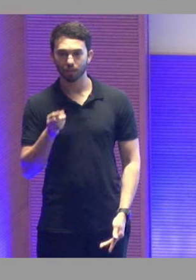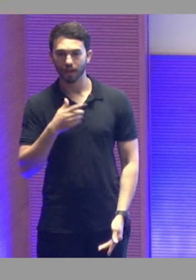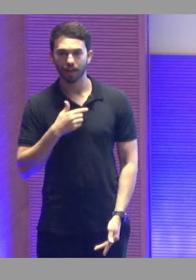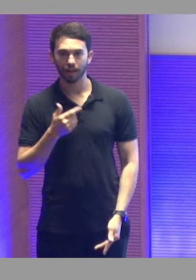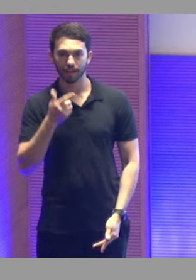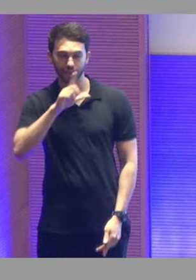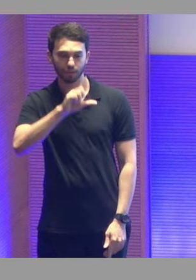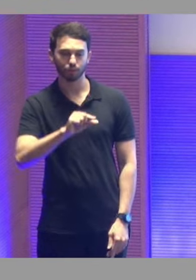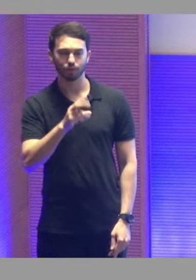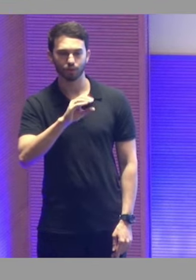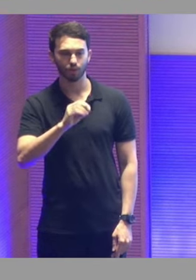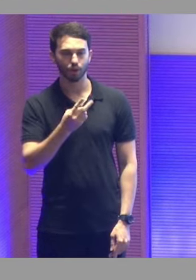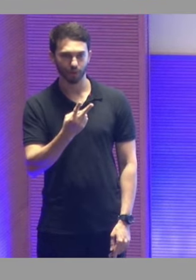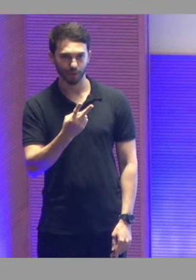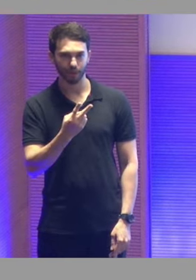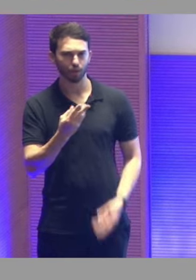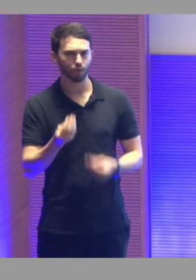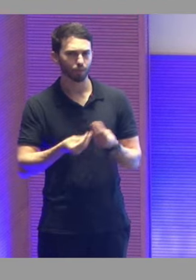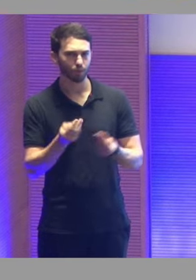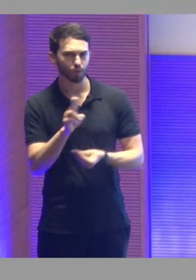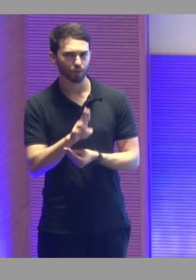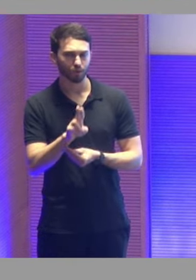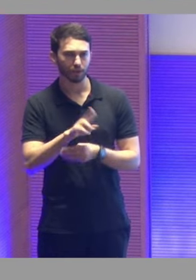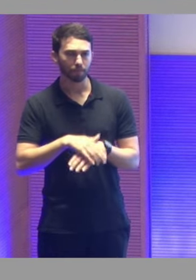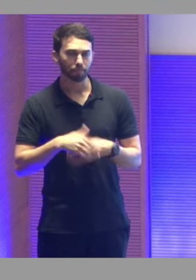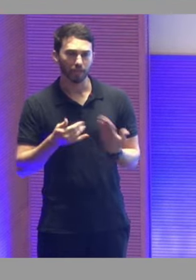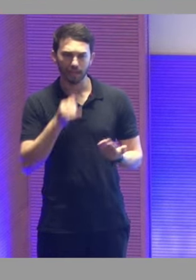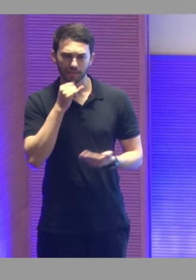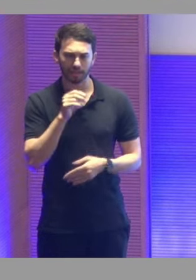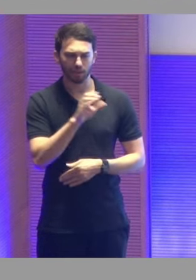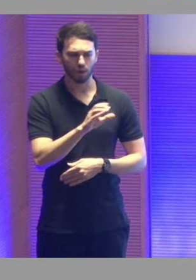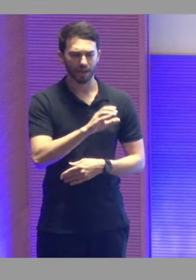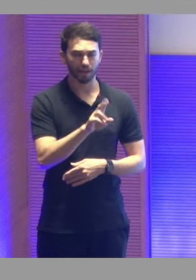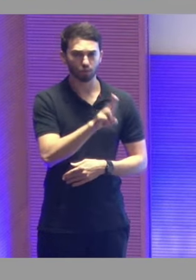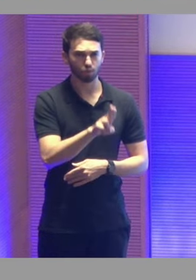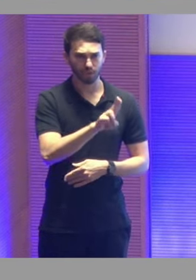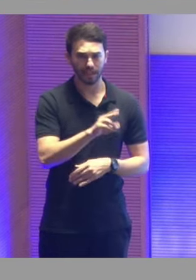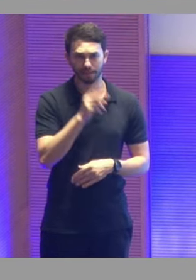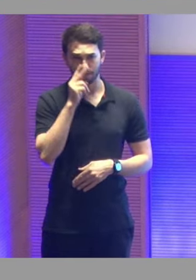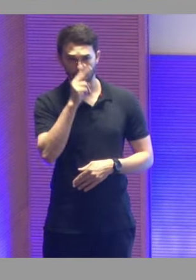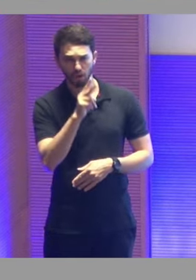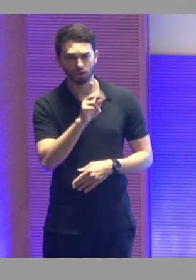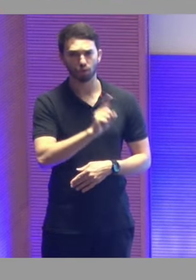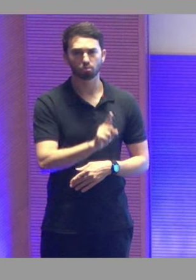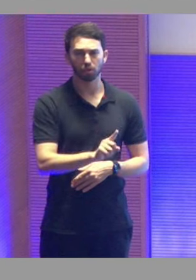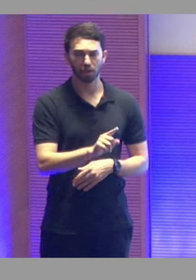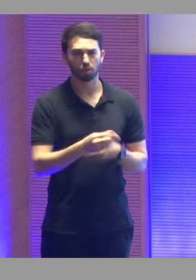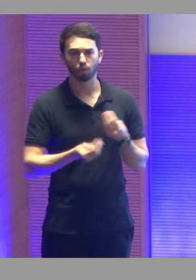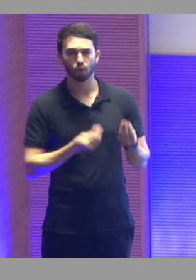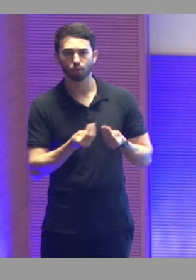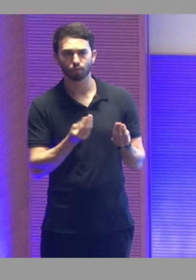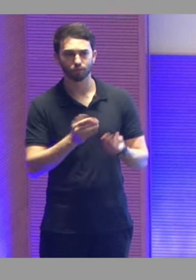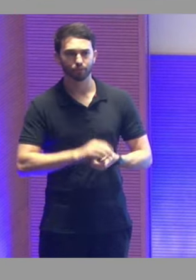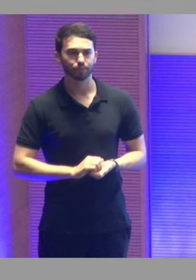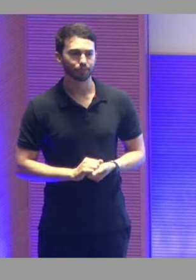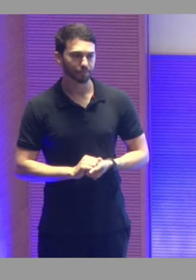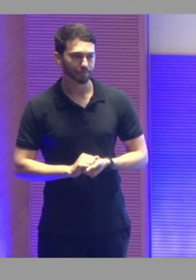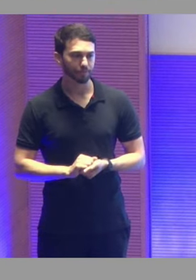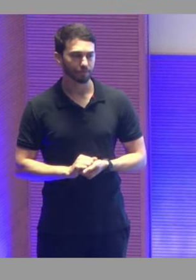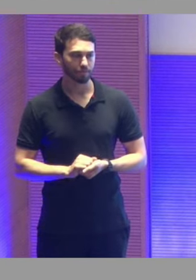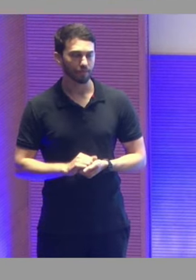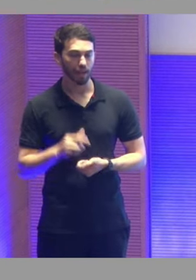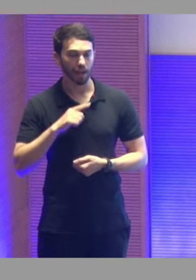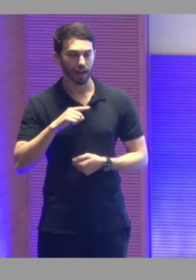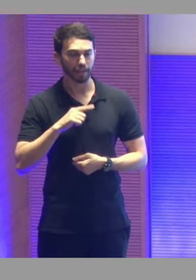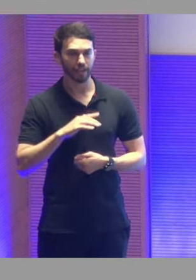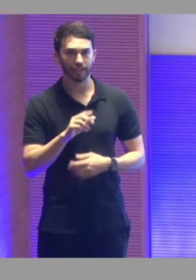então a gente queria entender se as organizações vão utilizar só créditos se elas vão utilizar muito se elas vão utilizar pouco ou não vão utilizar então a